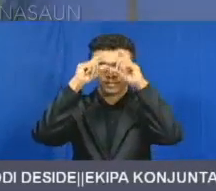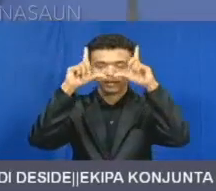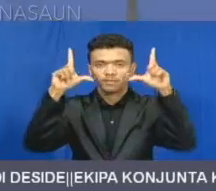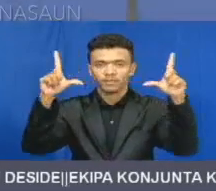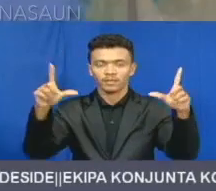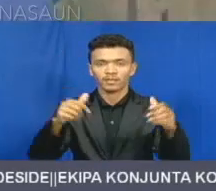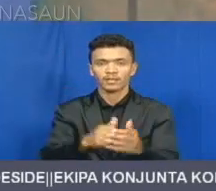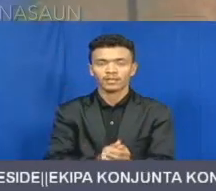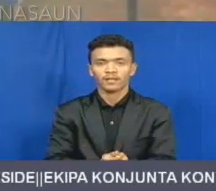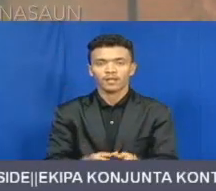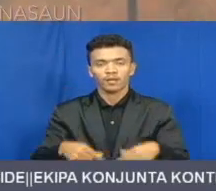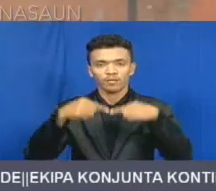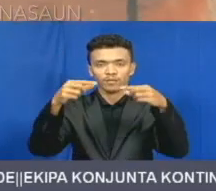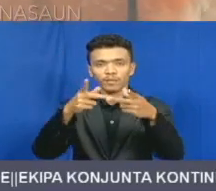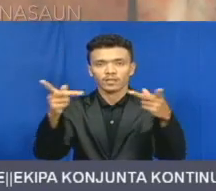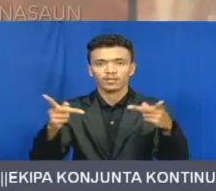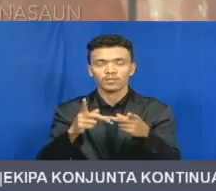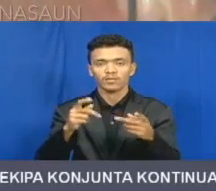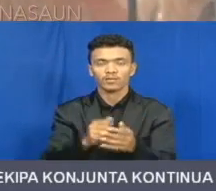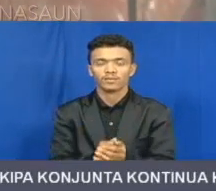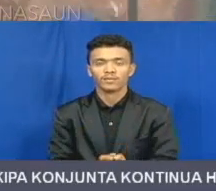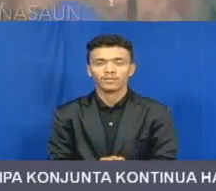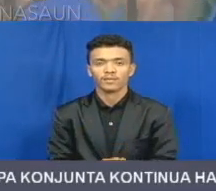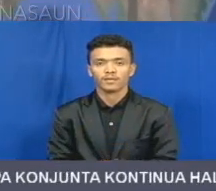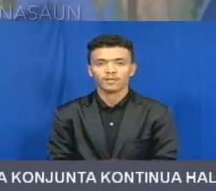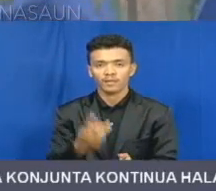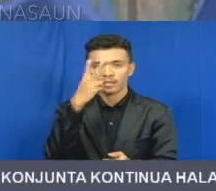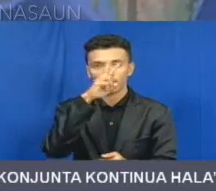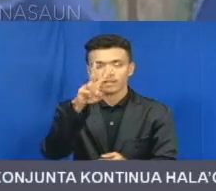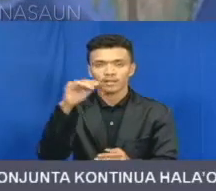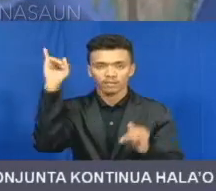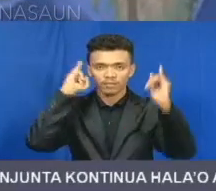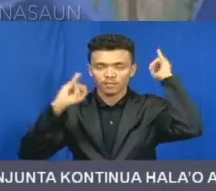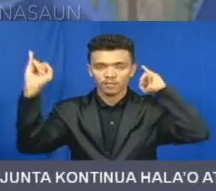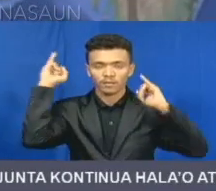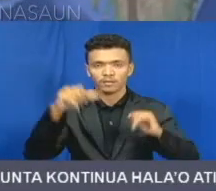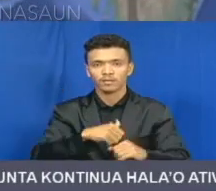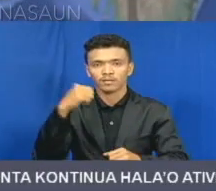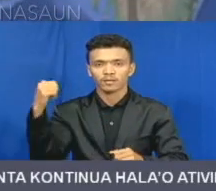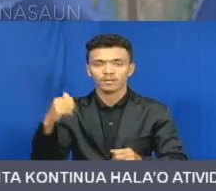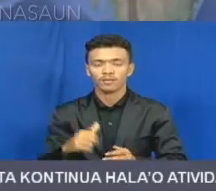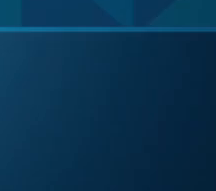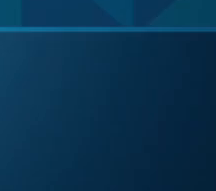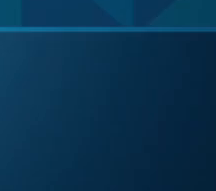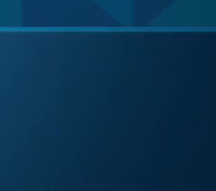Timor-Leste. Tirmai, ho entrega hikas be Estúdio Central RTL, o de acompanha informação selo Tirmai. Kalan